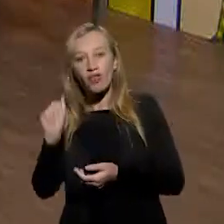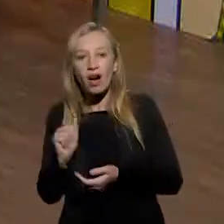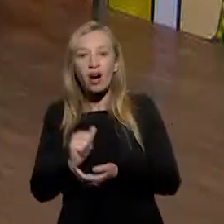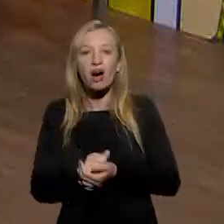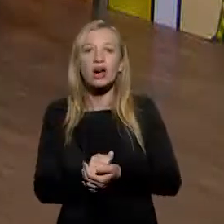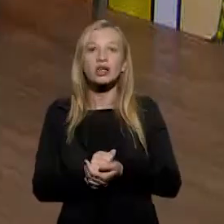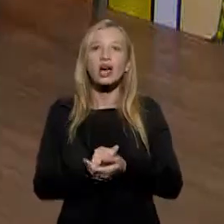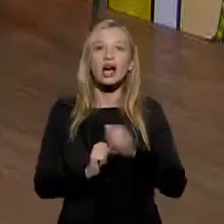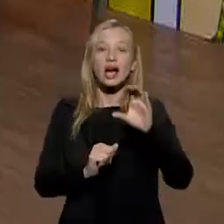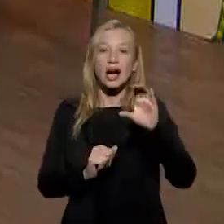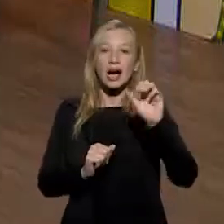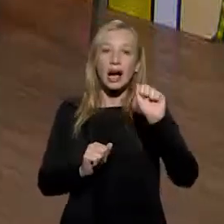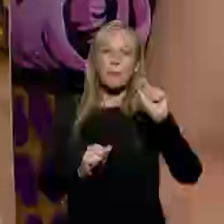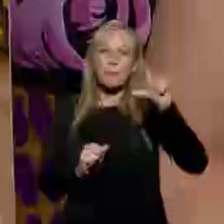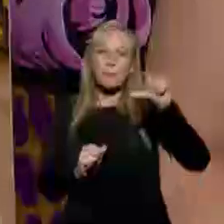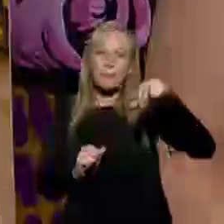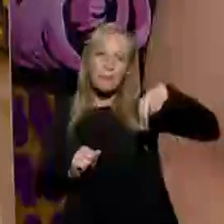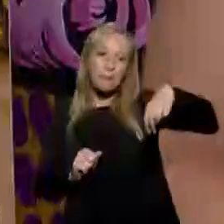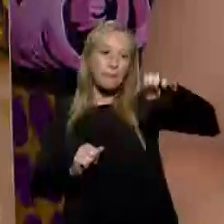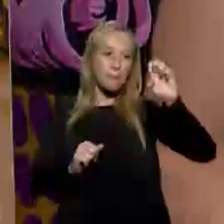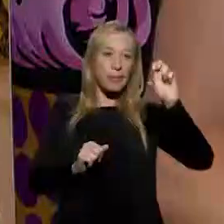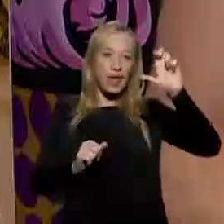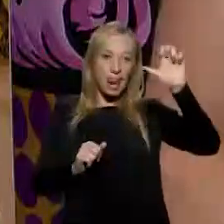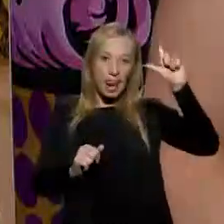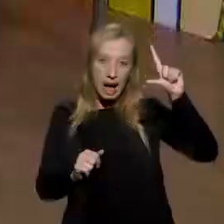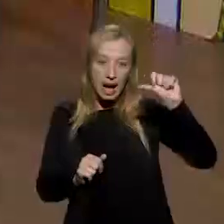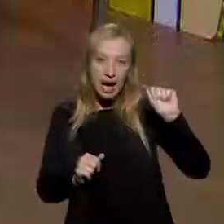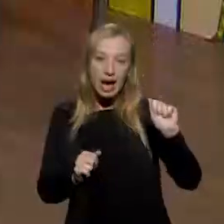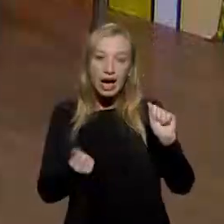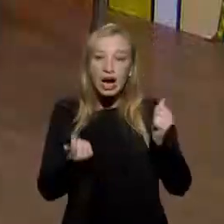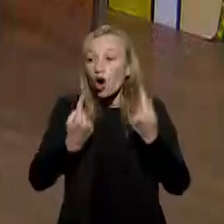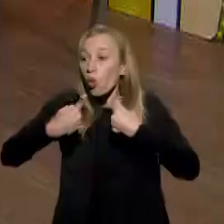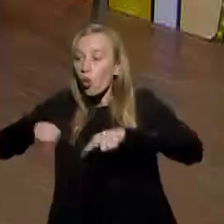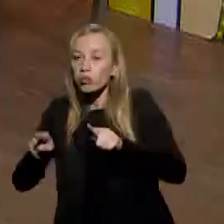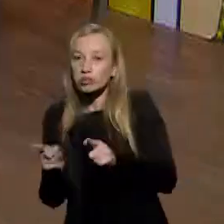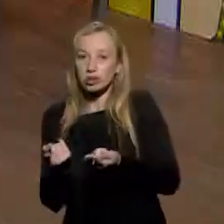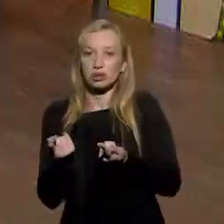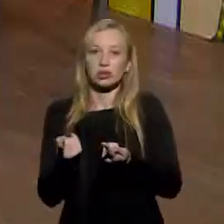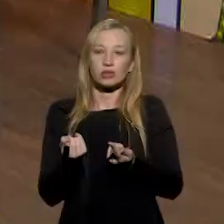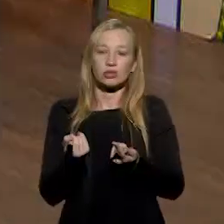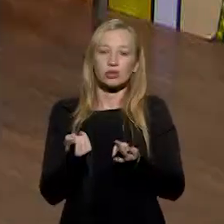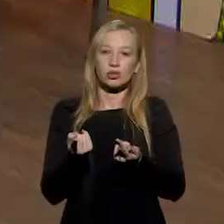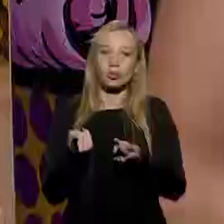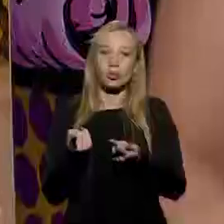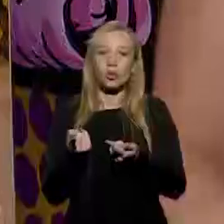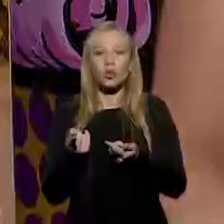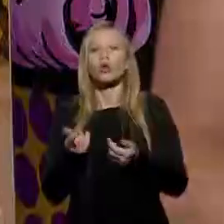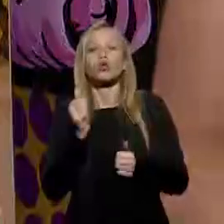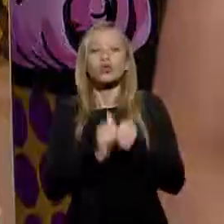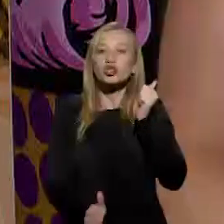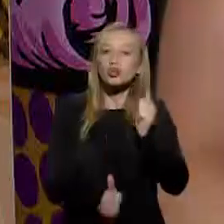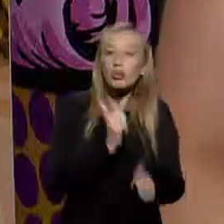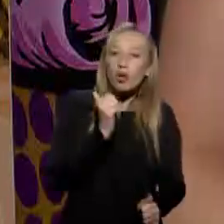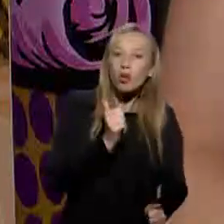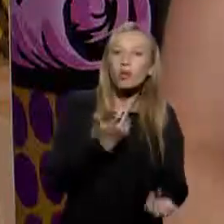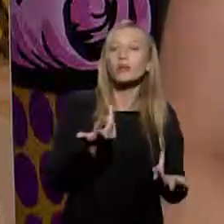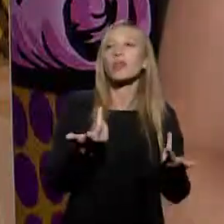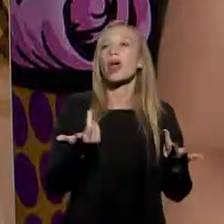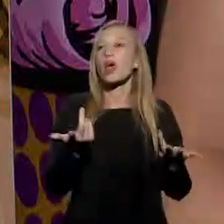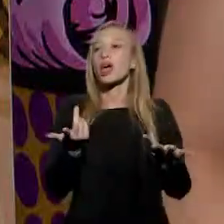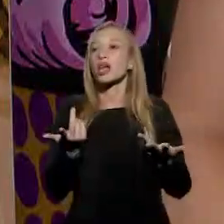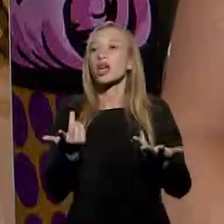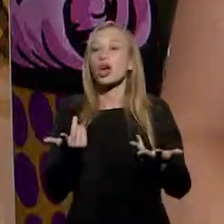era contra o jogo ela era a favor do jogo ela jogava e dise promover rodadas de carteado dentro do do